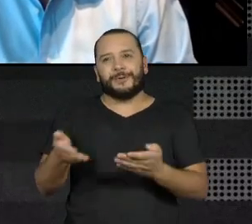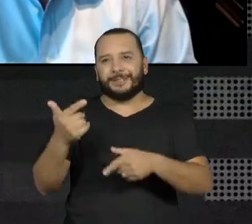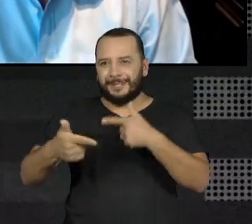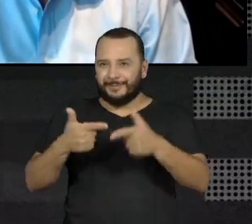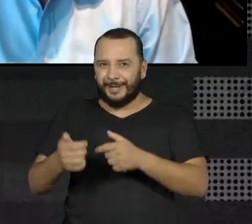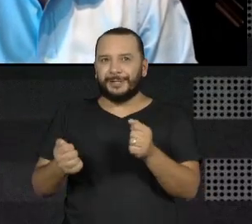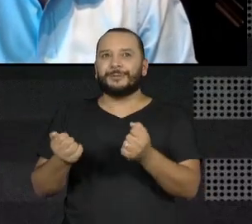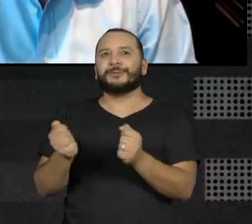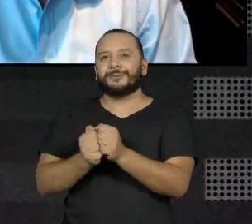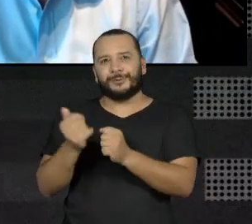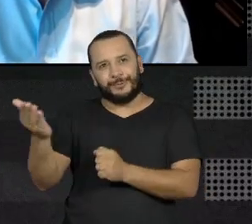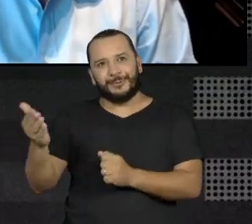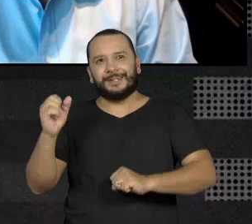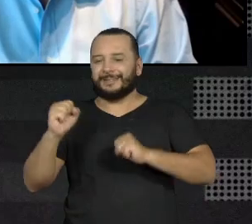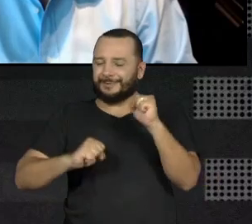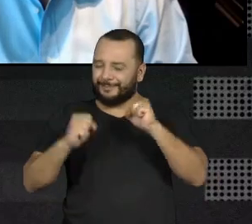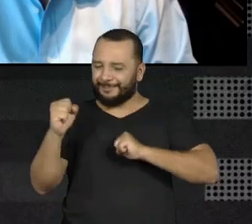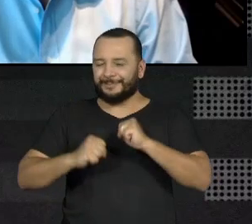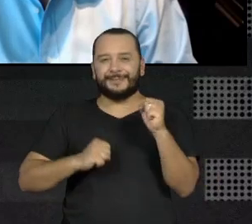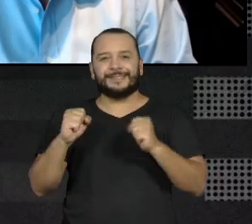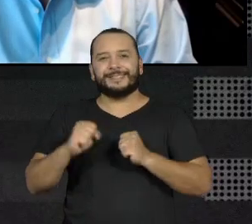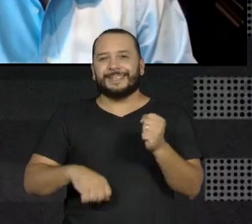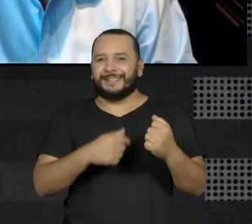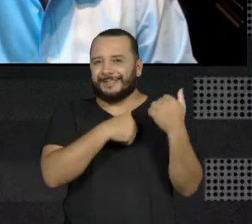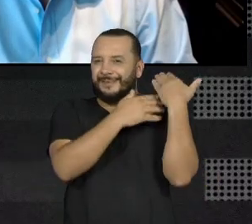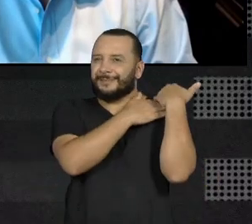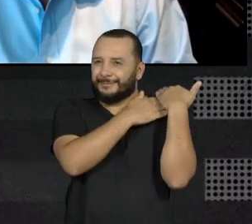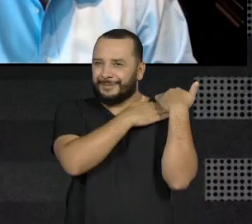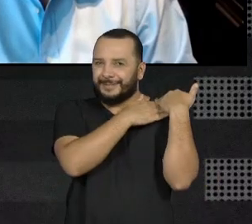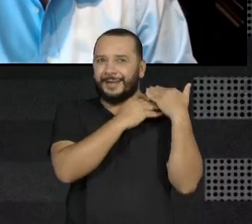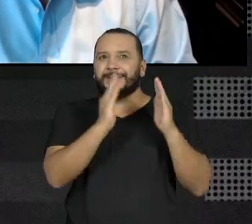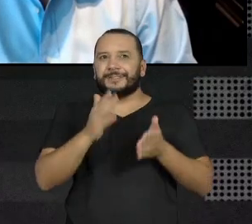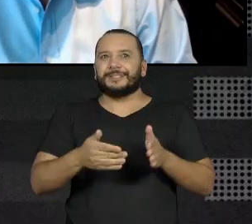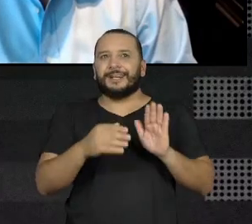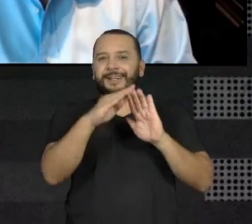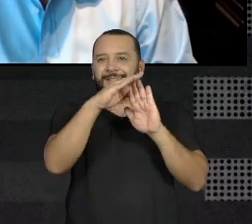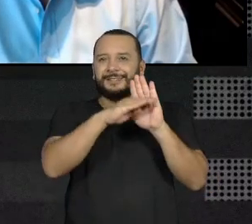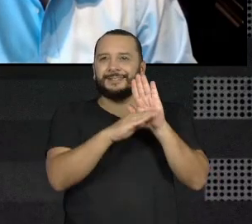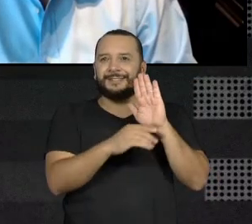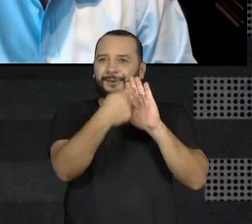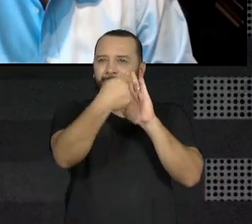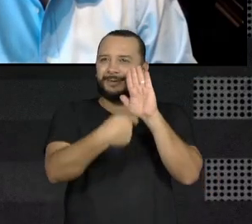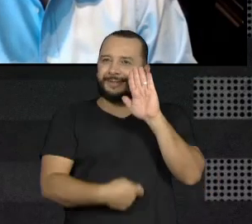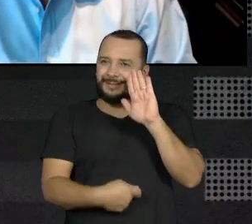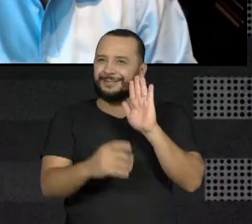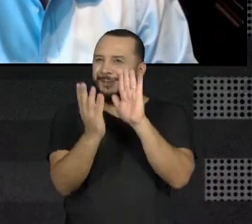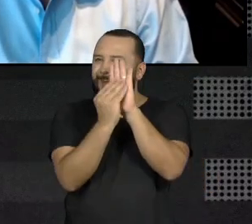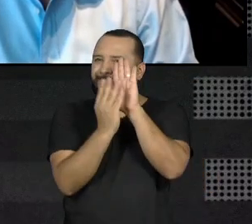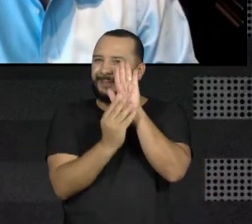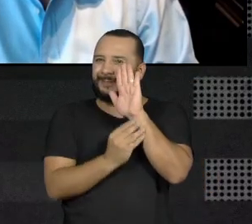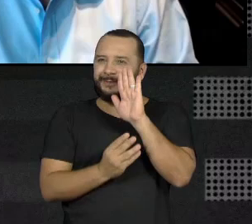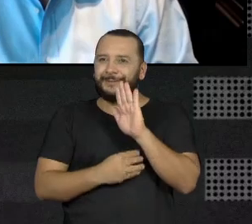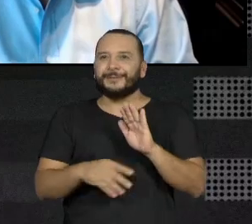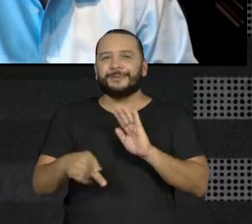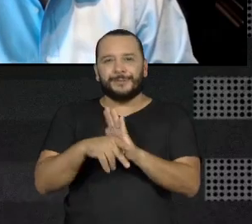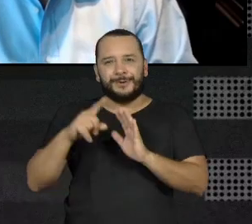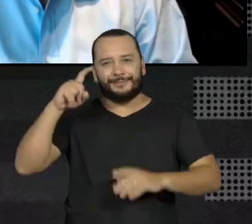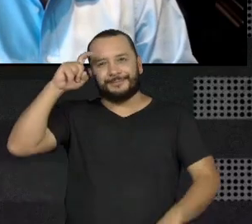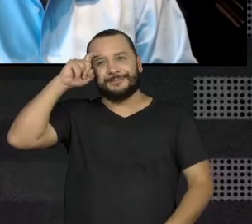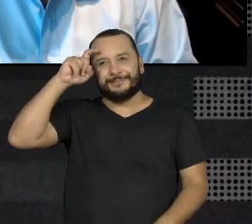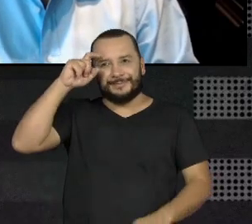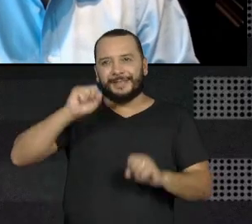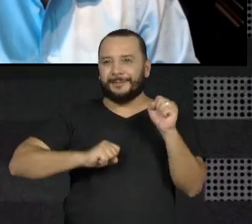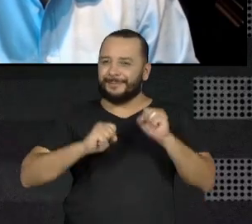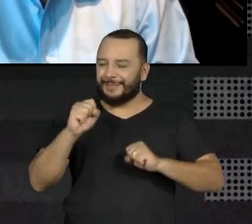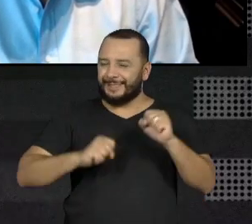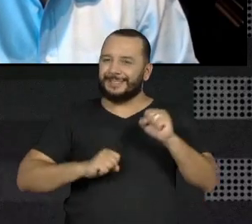na empresa, sendo responsável por todos os roteiros, por todo o conteúdo da Maurício de Souza, eu